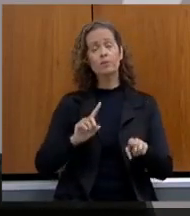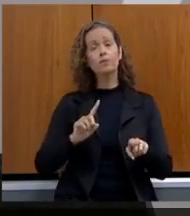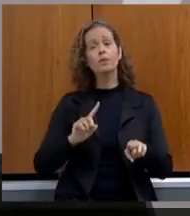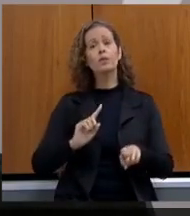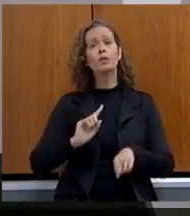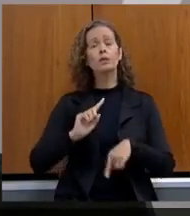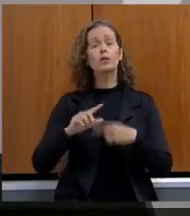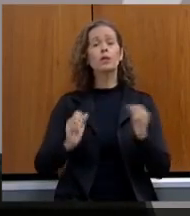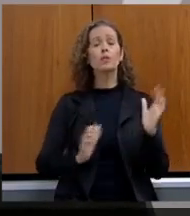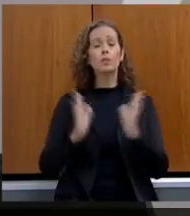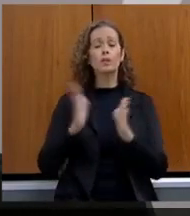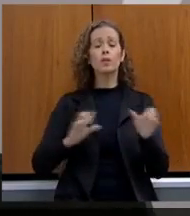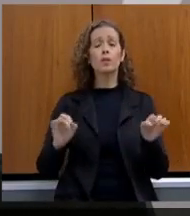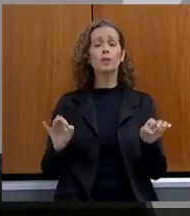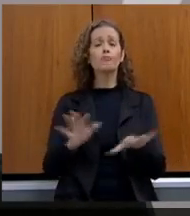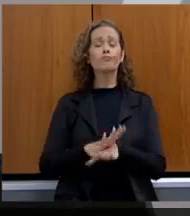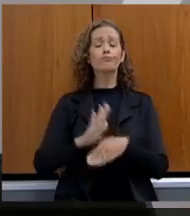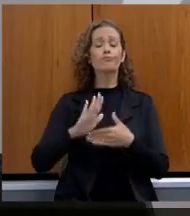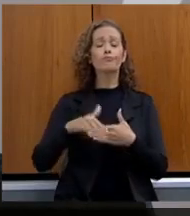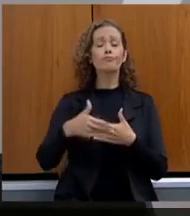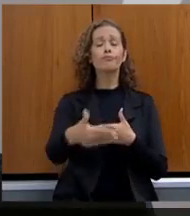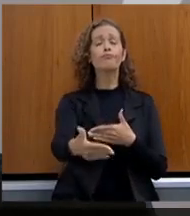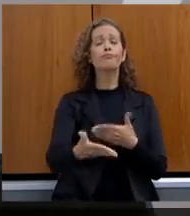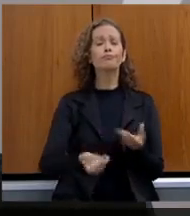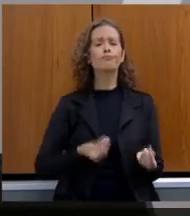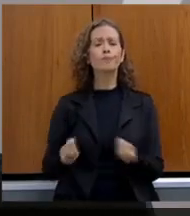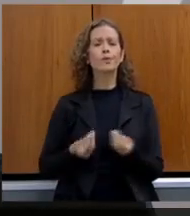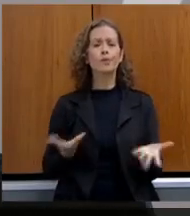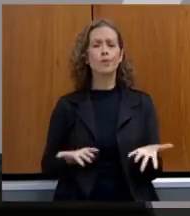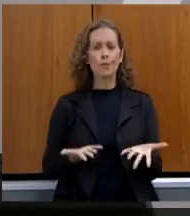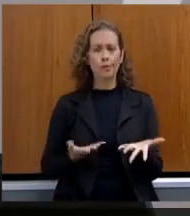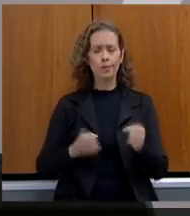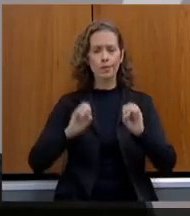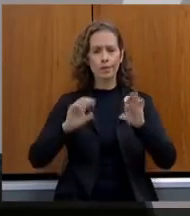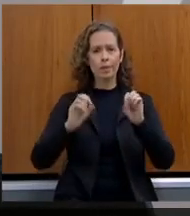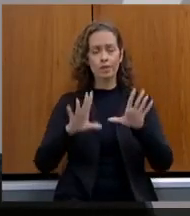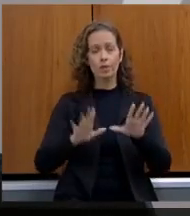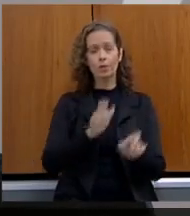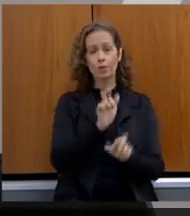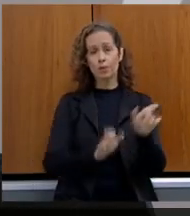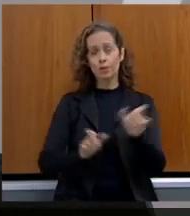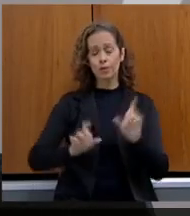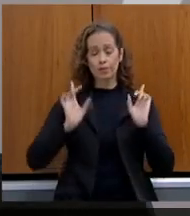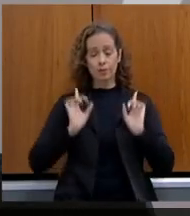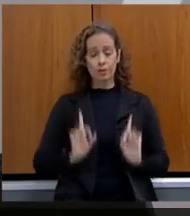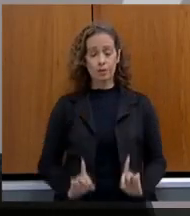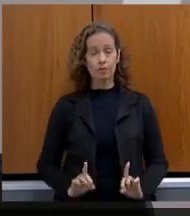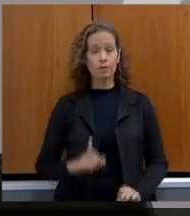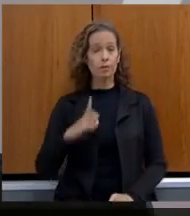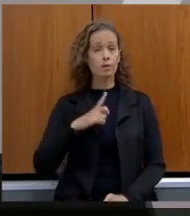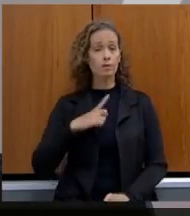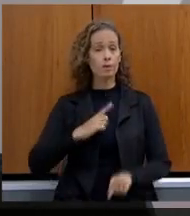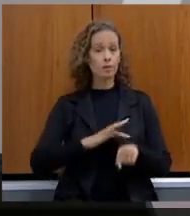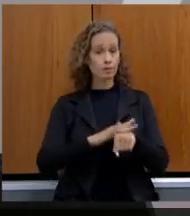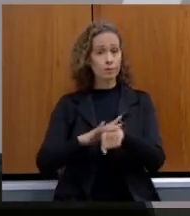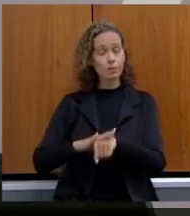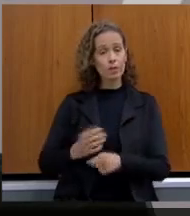no quesito educação das pessoas com deficiências e doentes raros